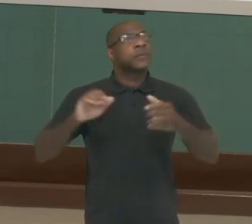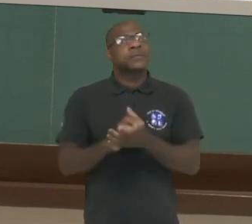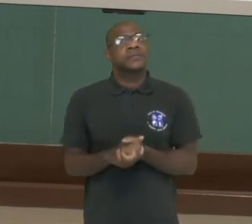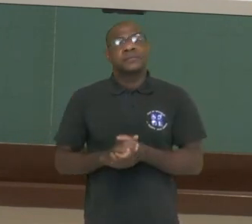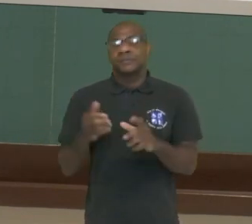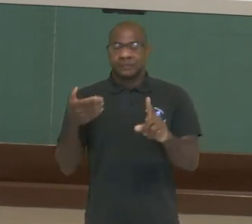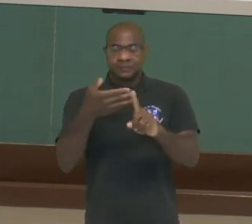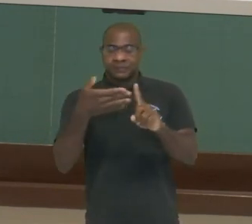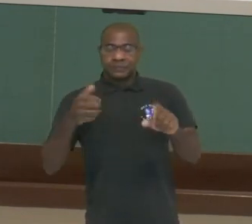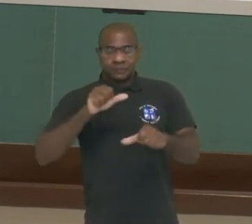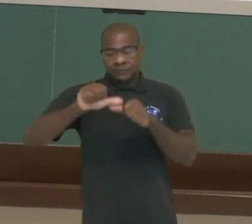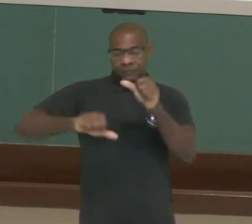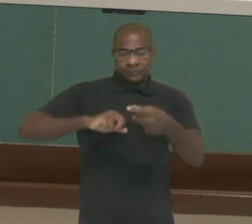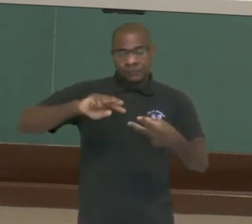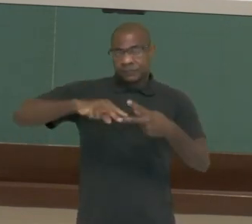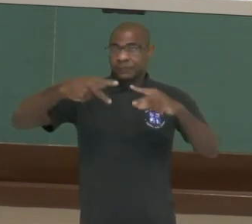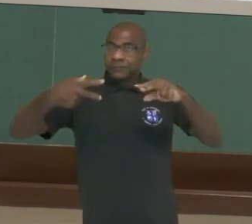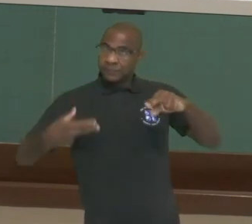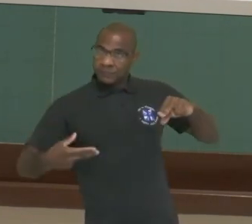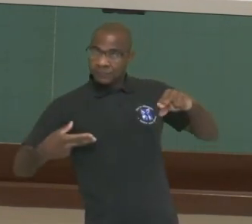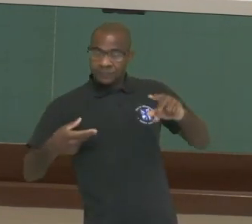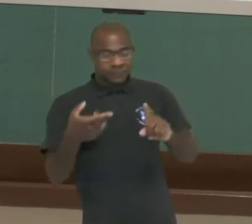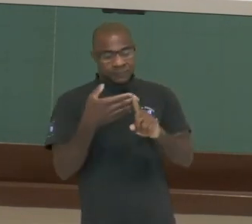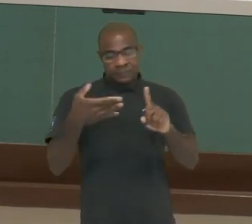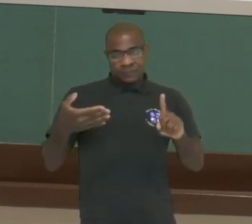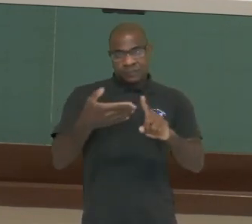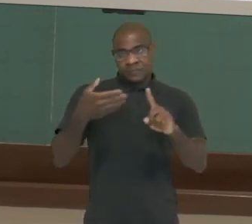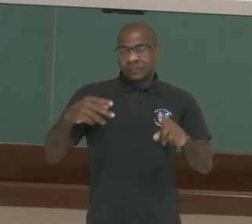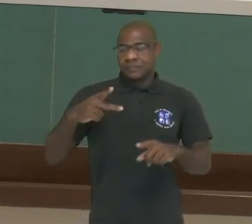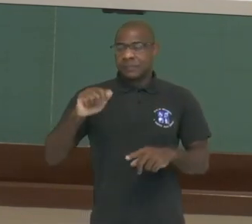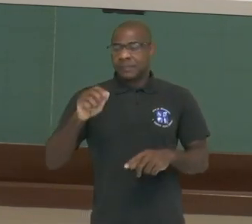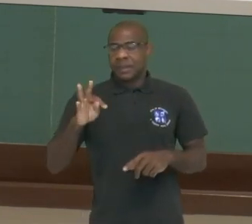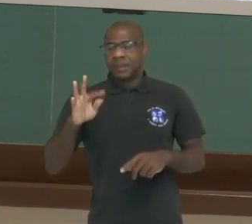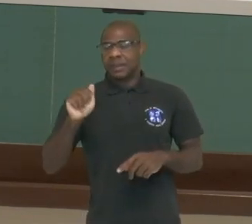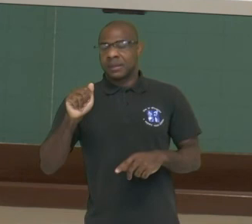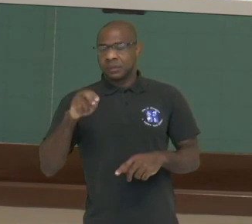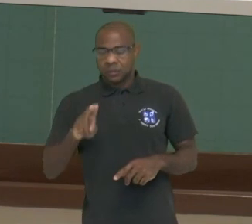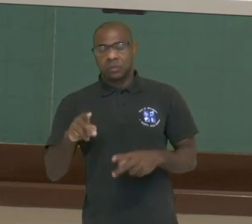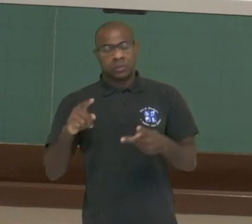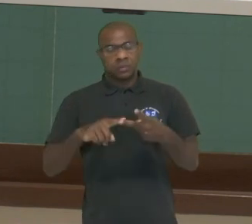falamos sobre alterações genéticas, a síndrome de Patot